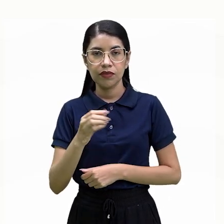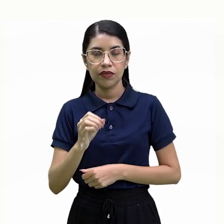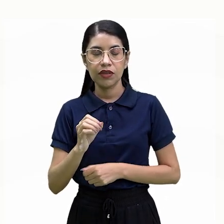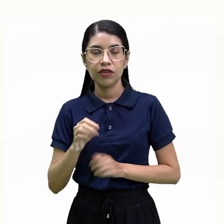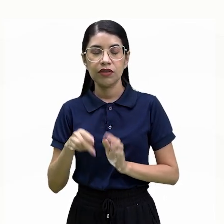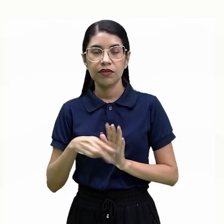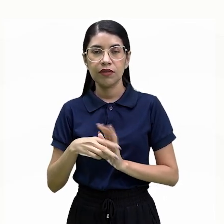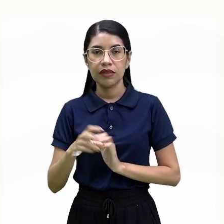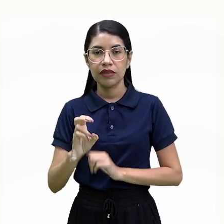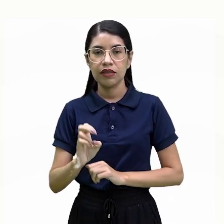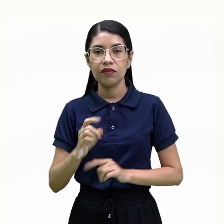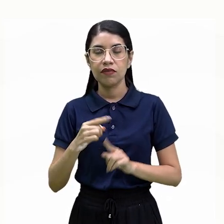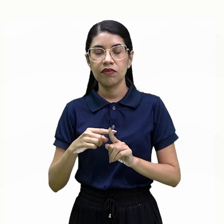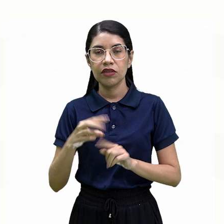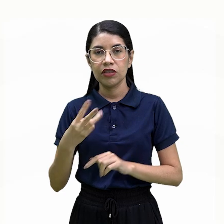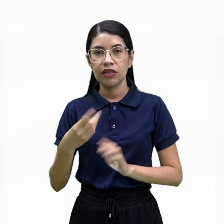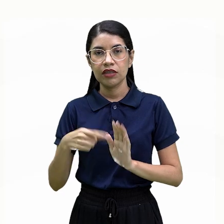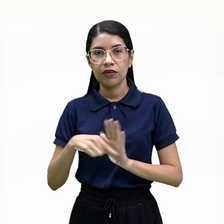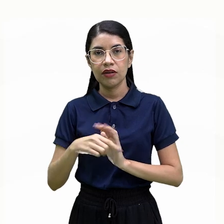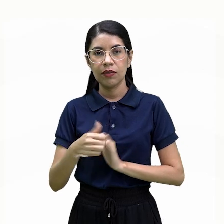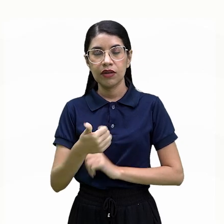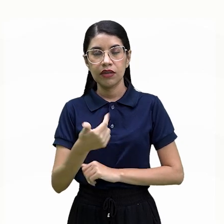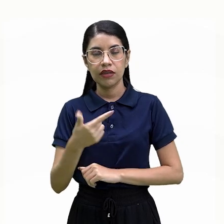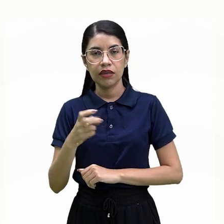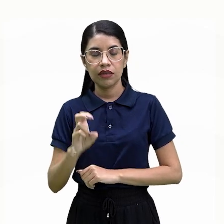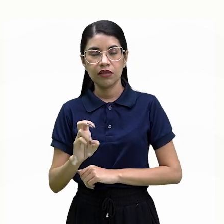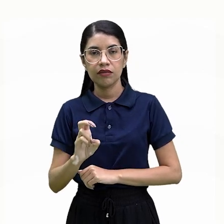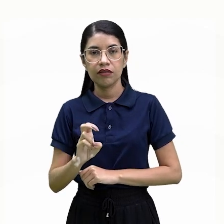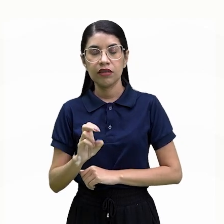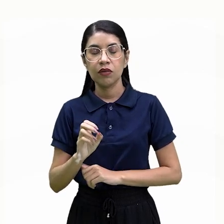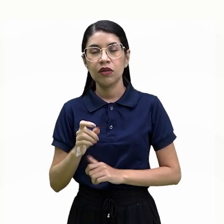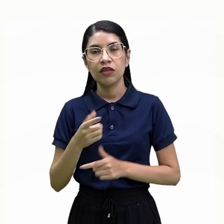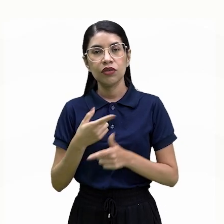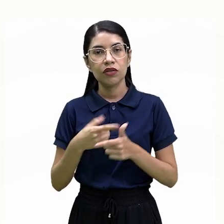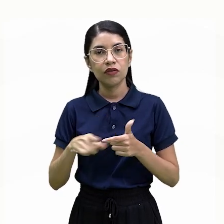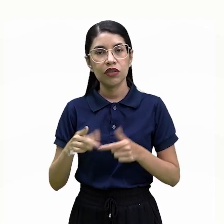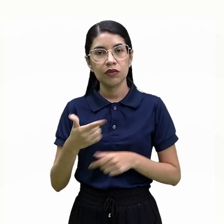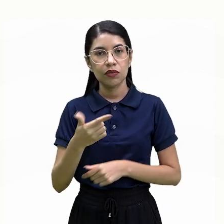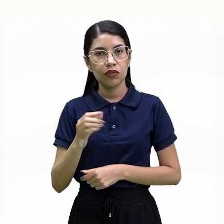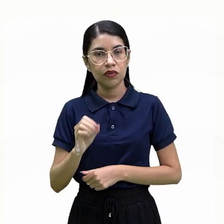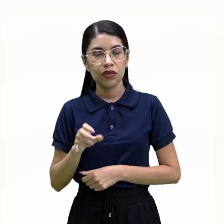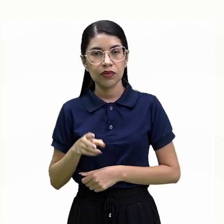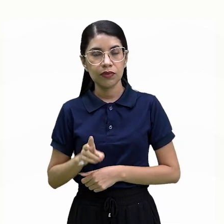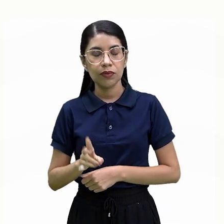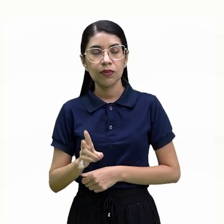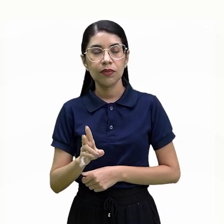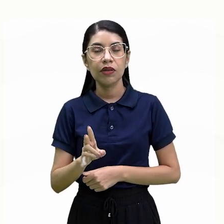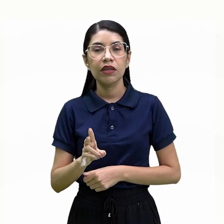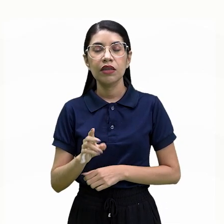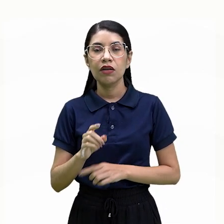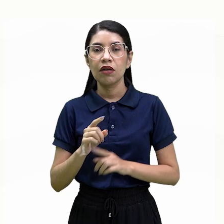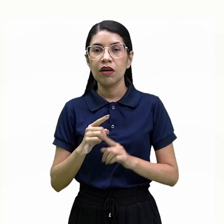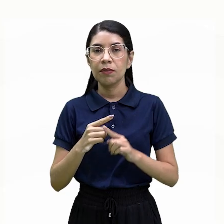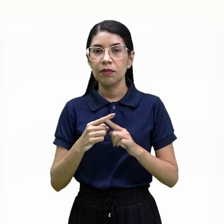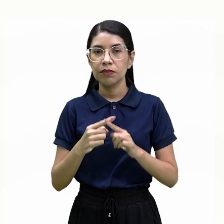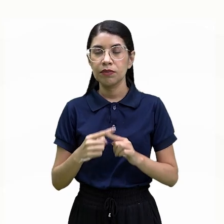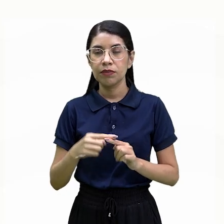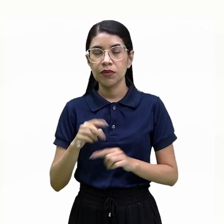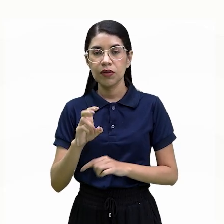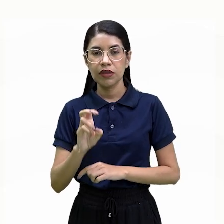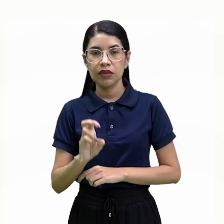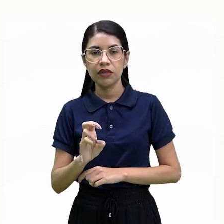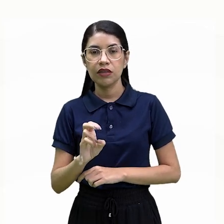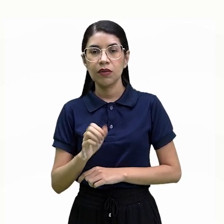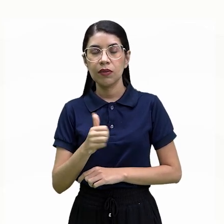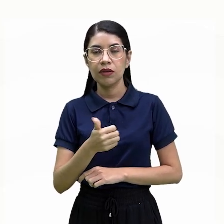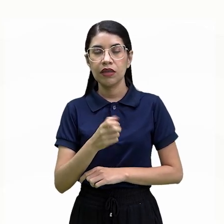3, 15. E aí, ó, como todos eu vou dividir por 20, eu só posso multiplicar por 5. Então, vai